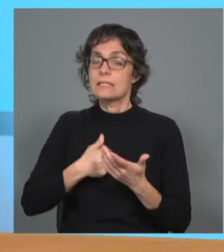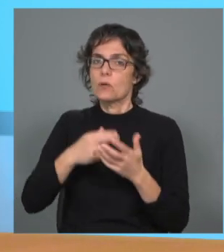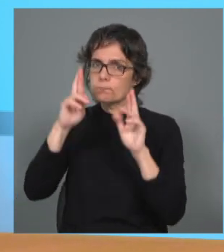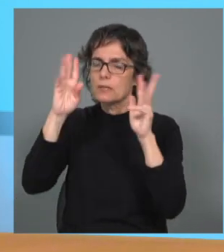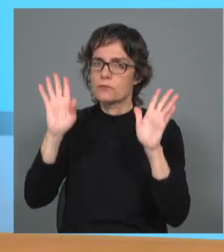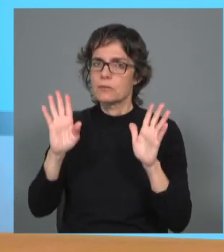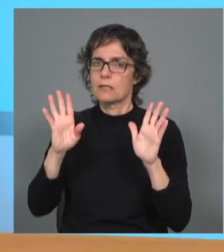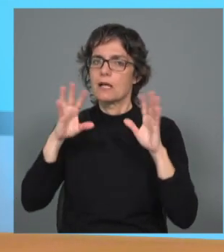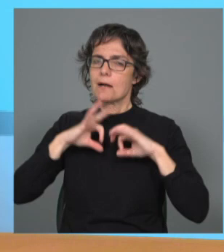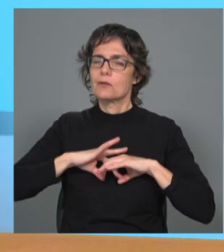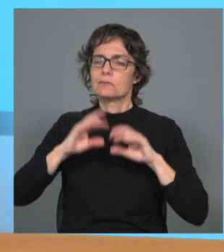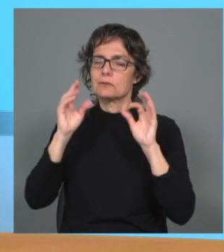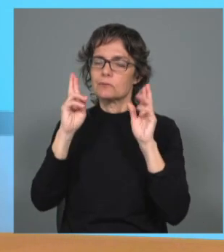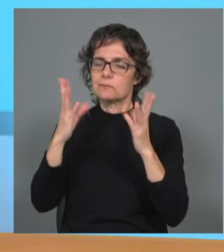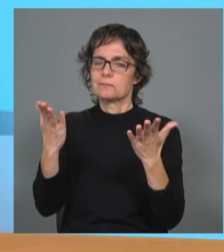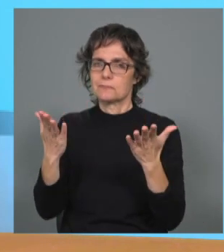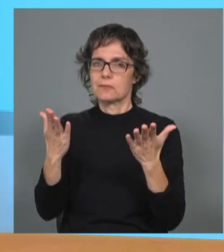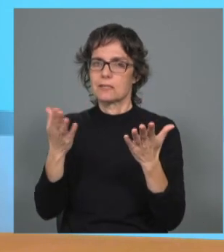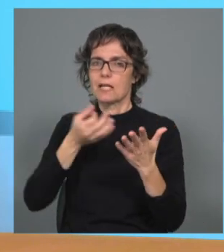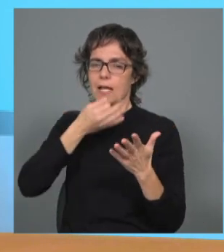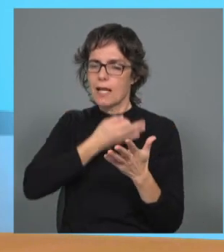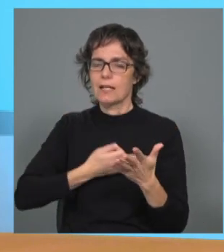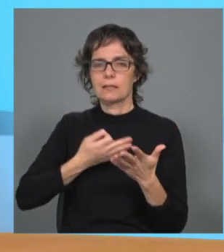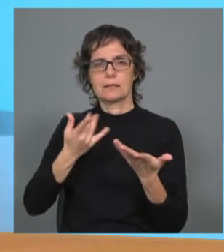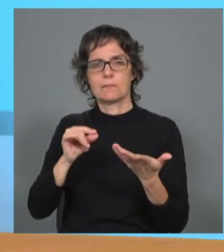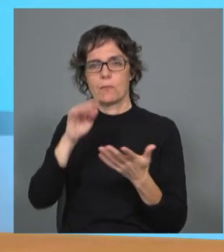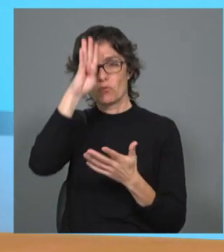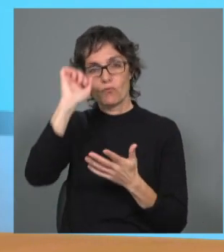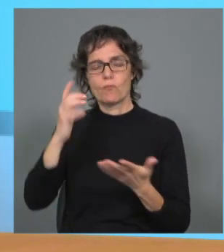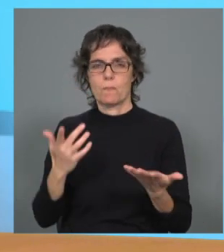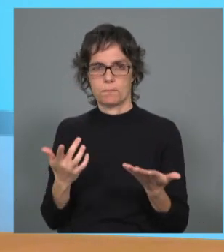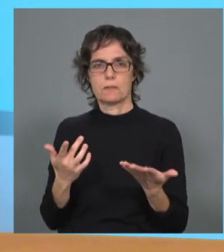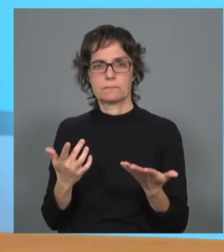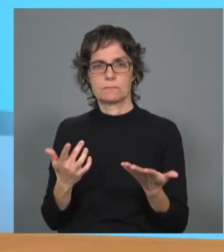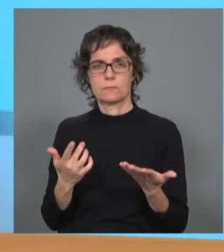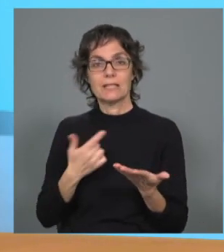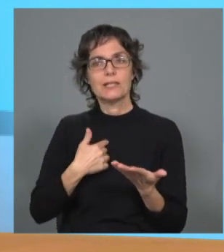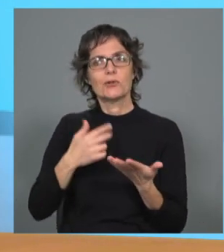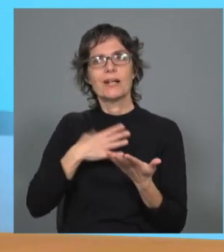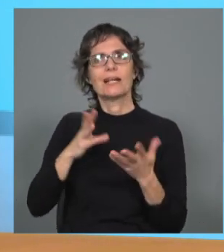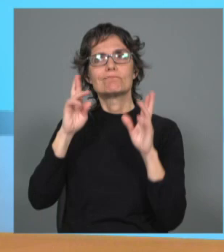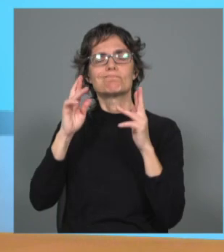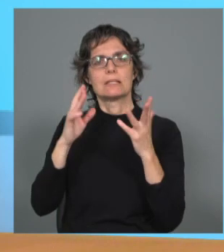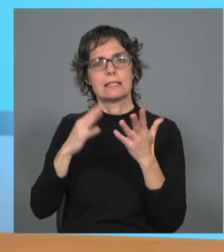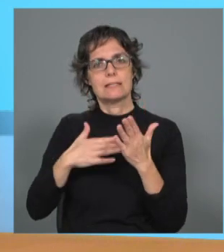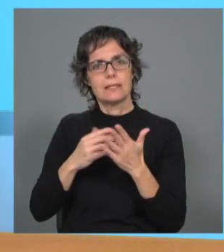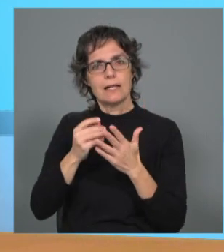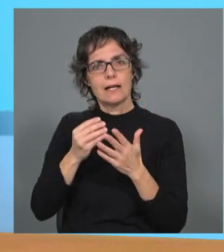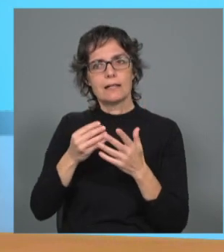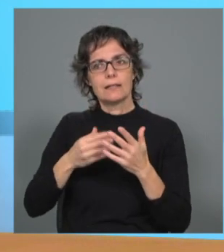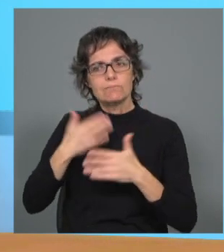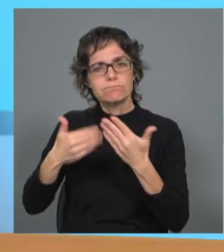Espírito Santo e porque acredito muito no Papa Francisco e porque acho que realmente tem que haver uma mudança, uma